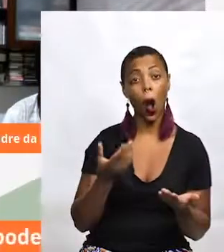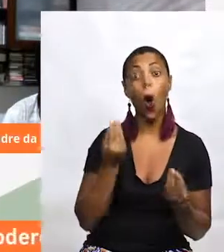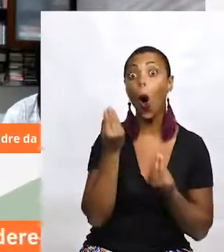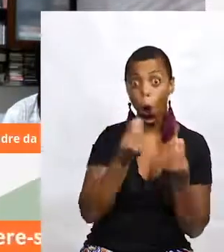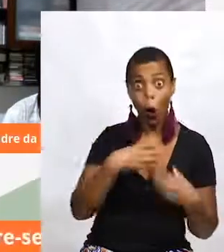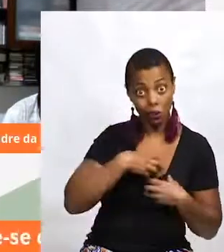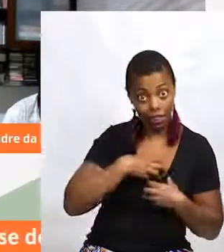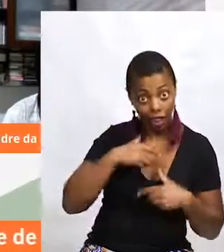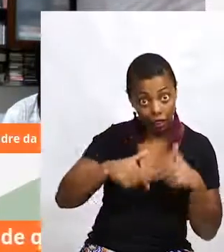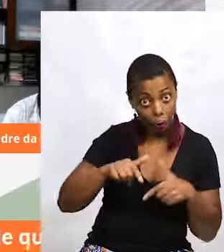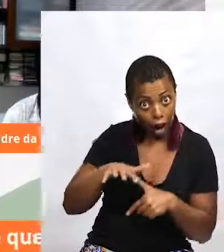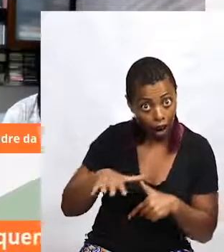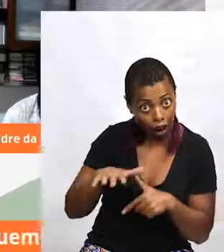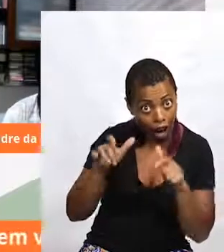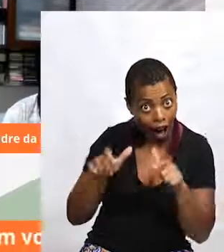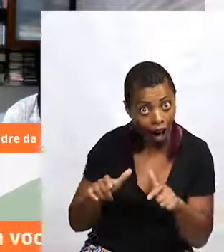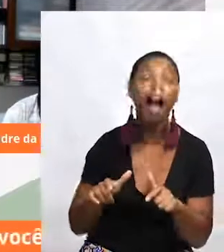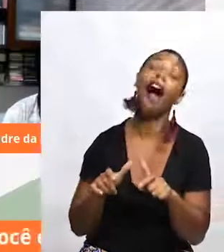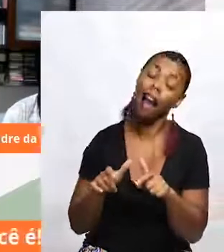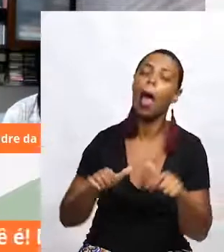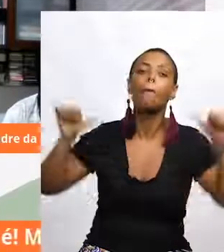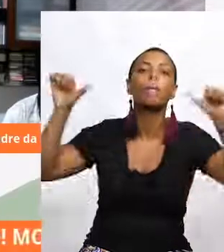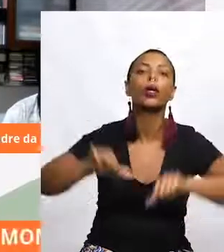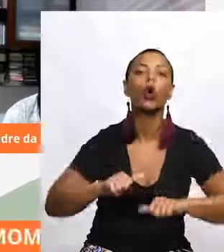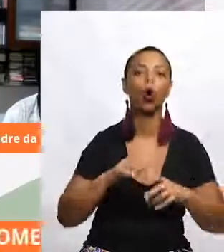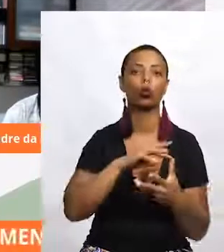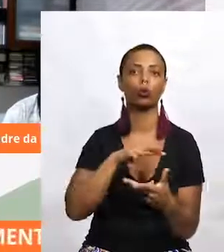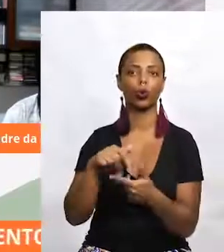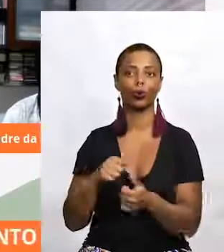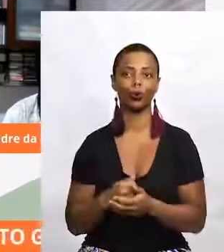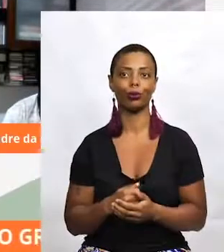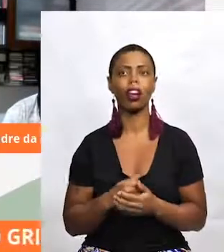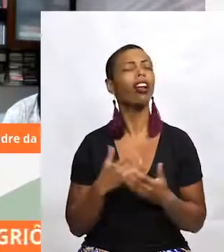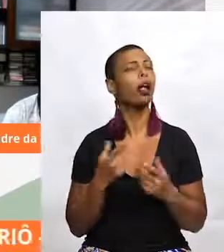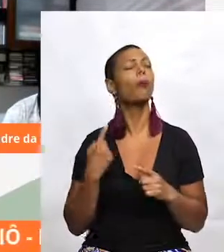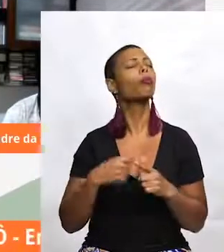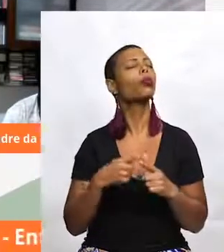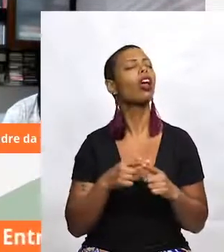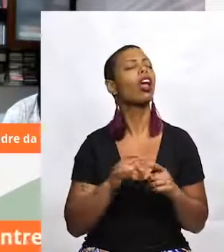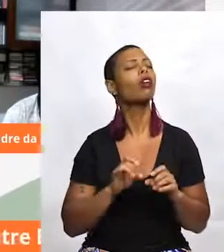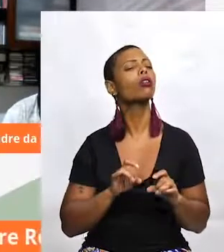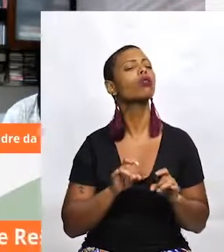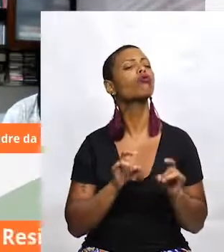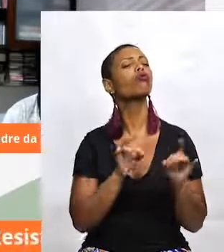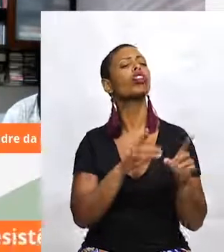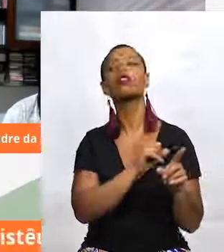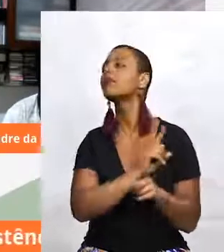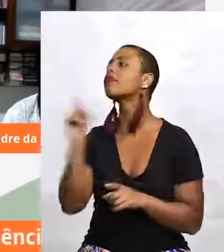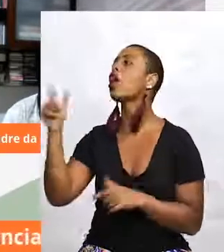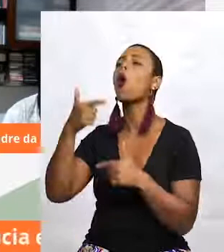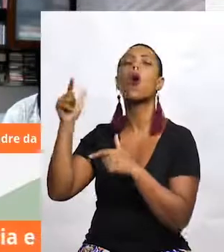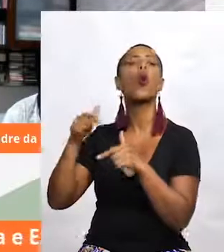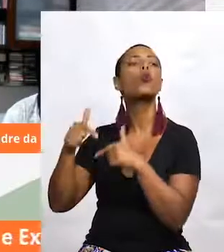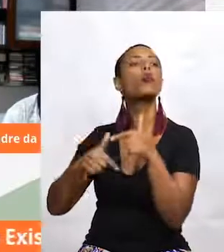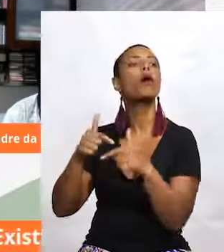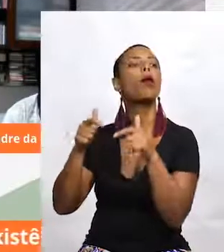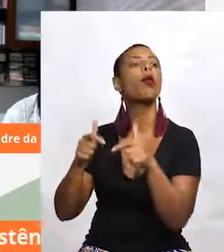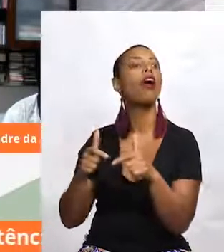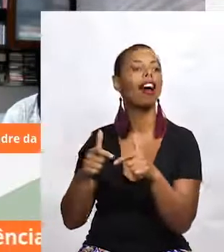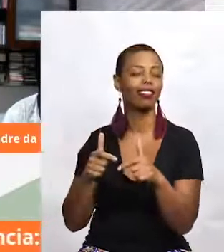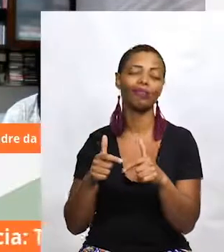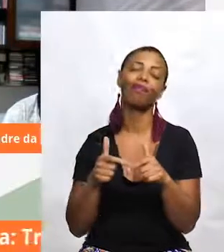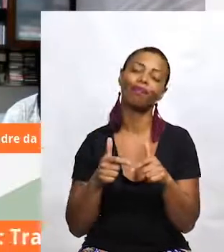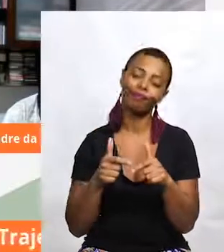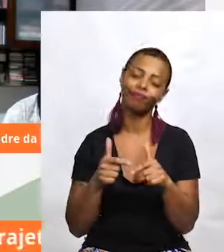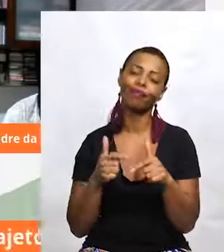trabalhar naquele lugar. Por que você não sai de lá e vai trabalhar em outro lugar? Pergunta como é que foi a minha vida nesse IAE, que eu fiquei uns